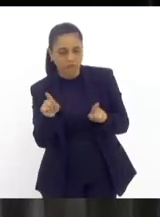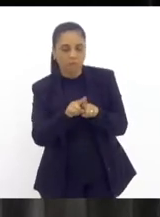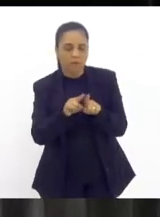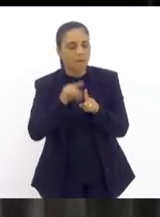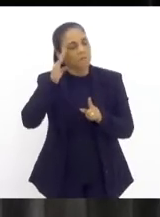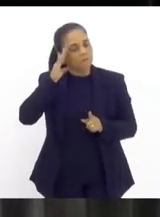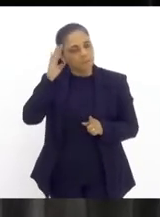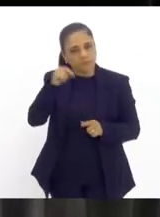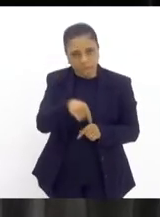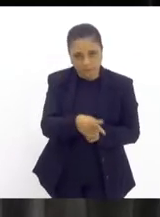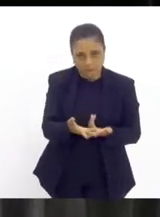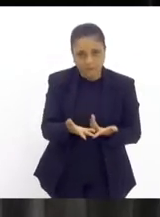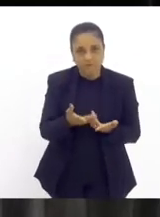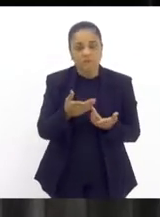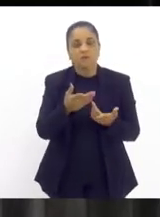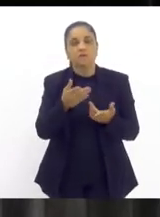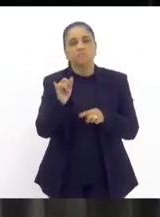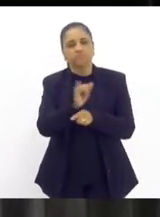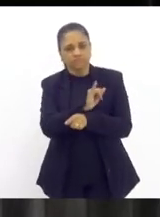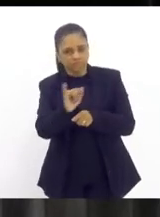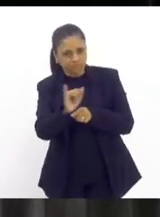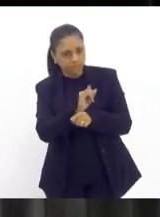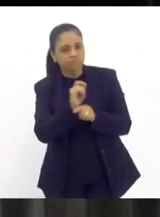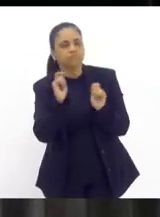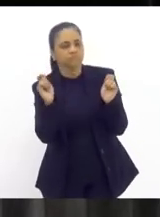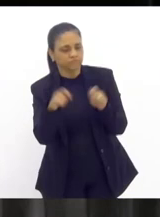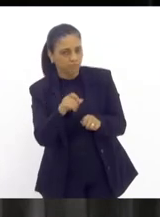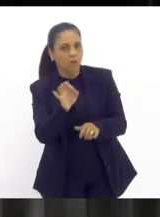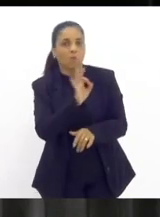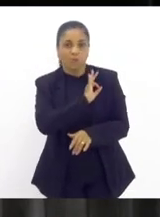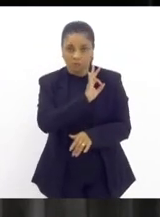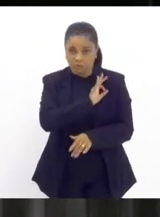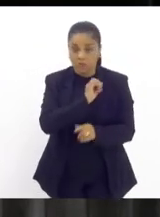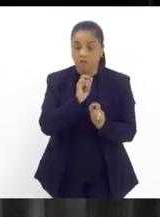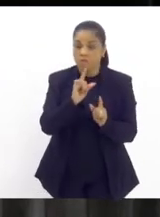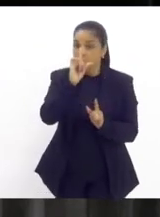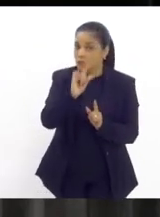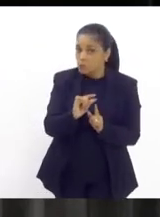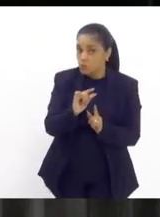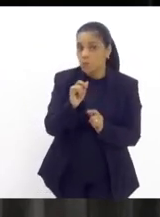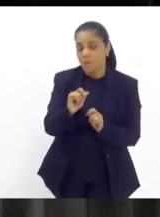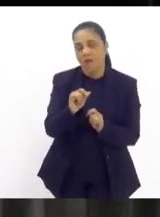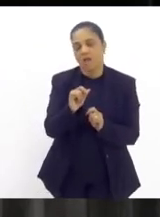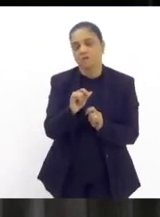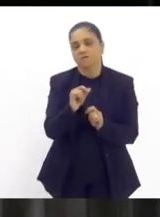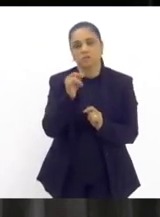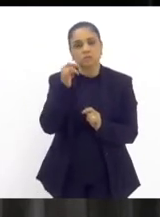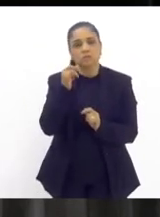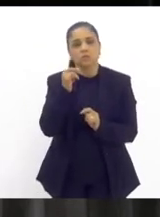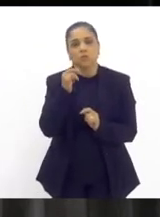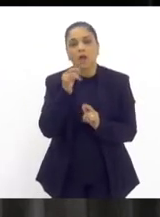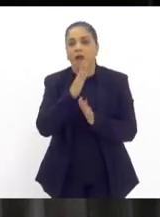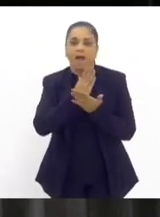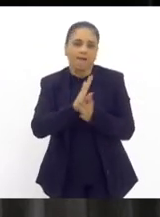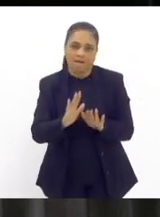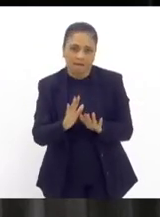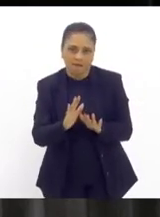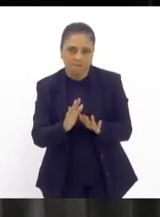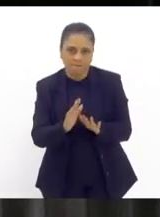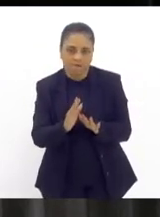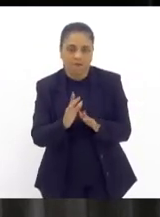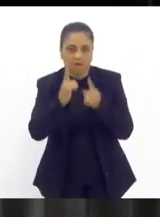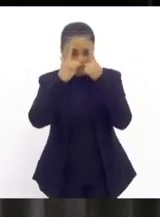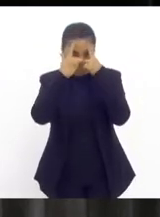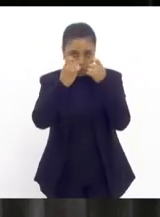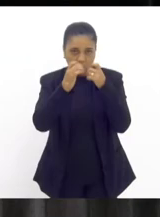medidas policiais podem amenizar mas não atacam a causa desse problema tão complexo que essa violência